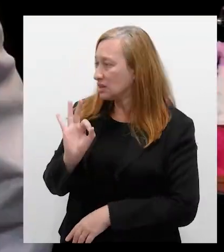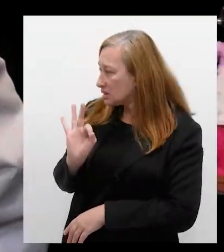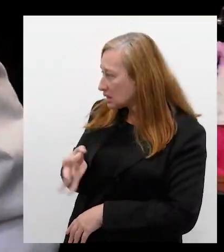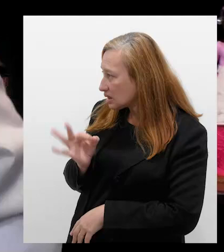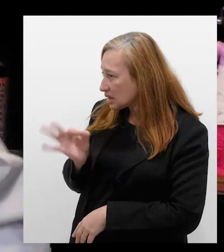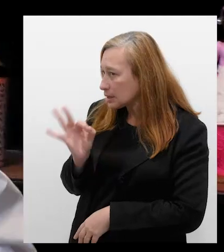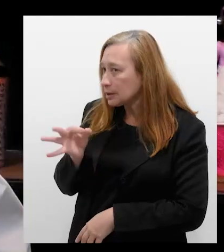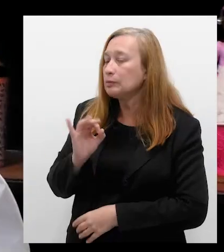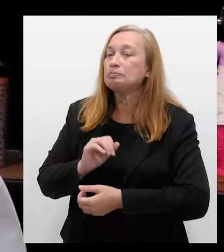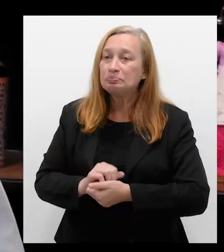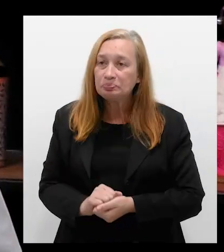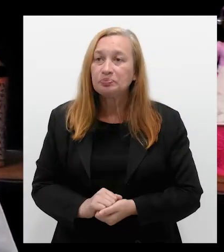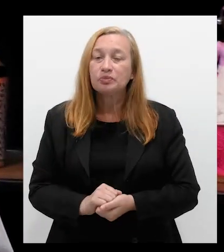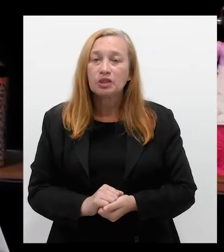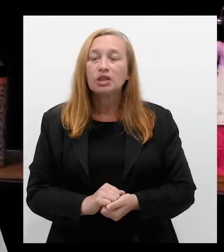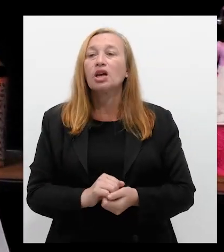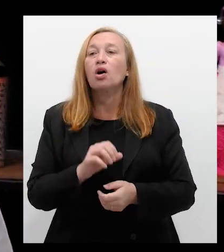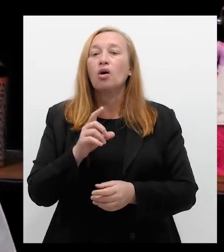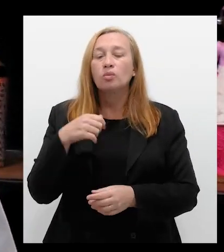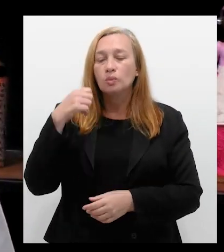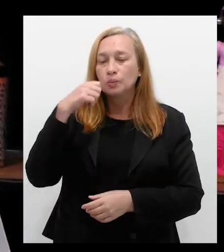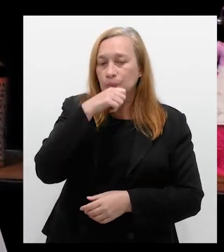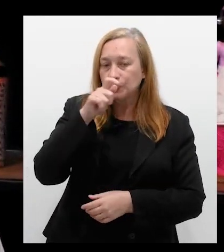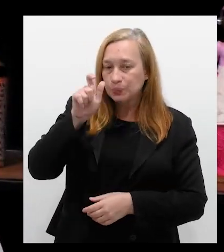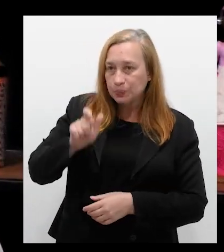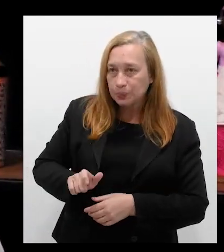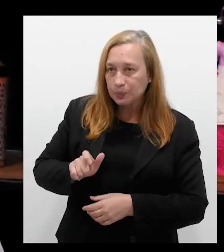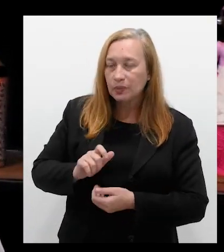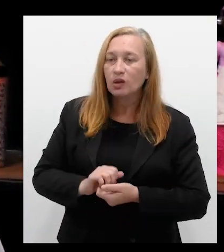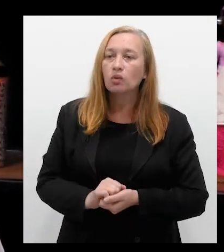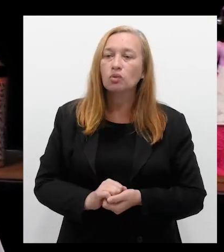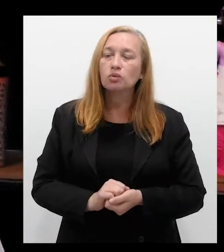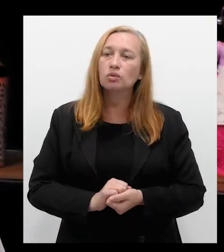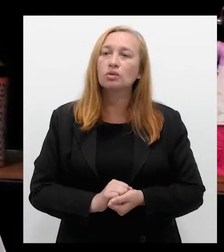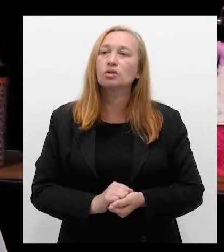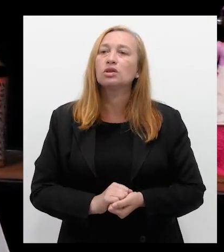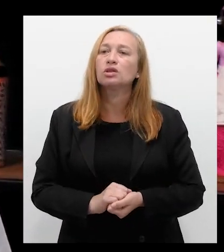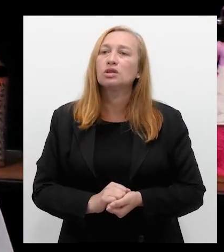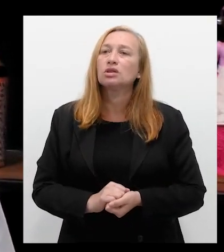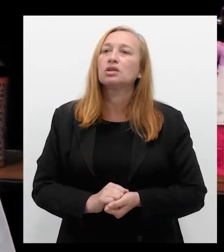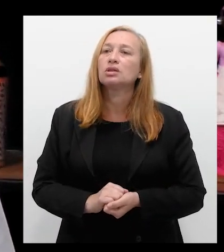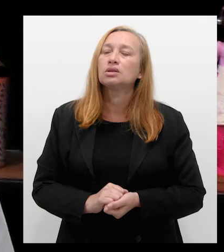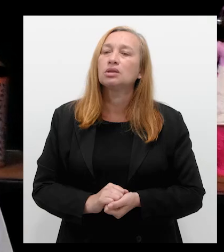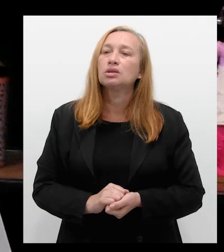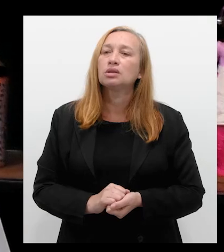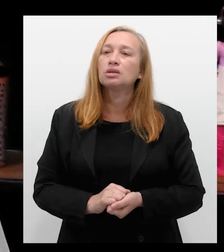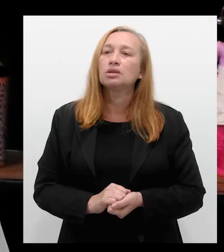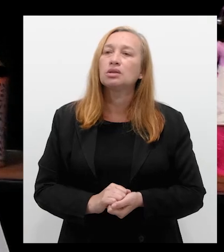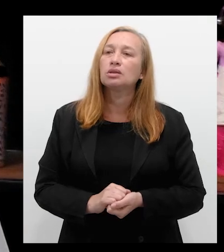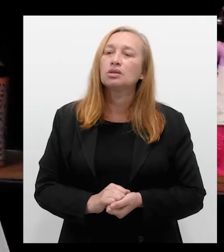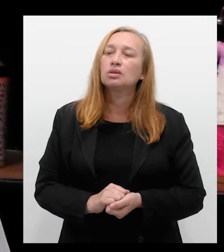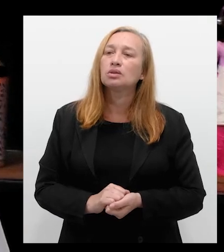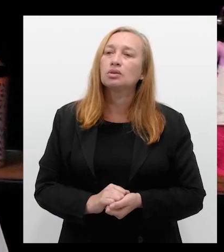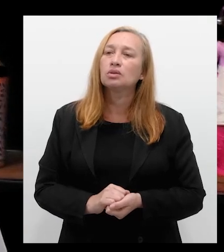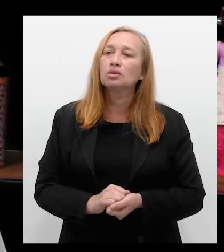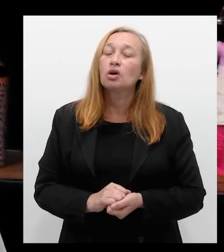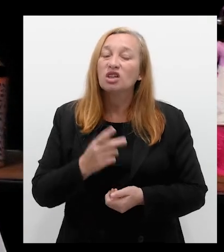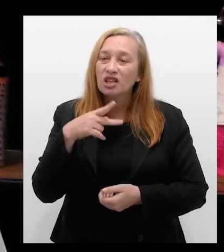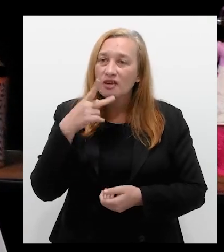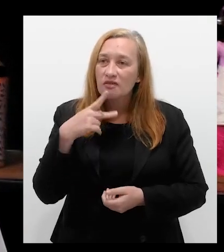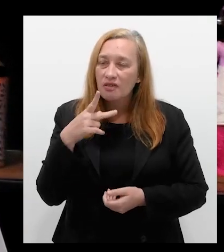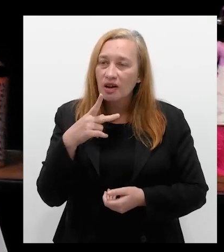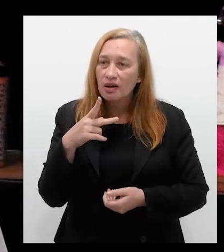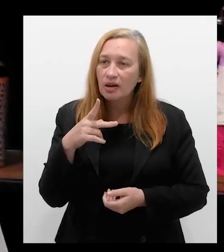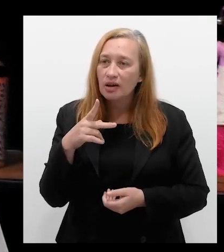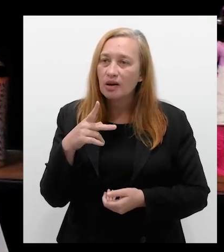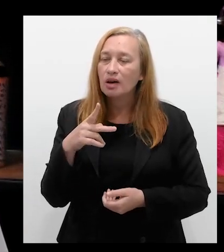Com certeza. A odontologia, ela quando a gente